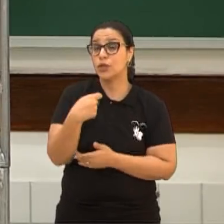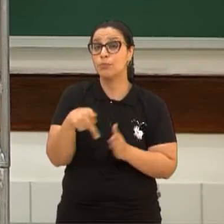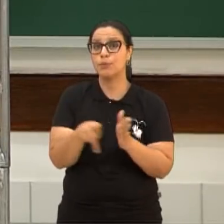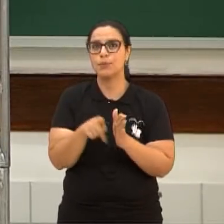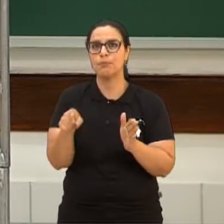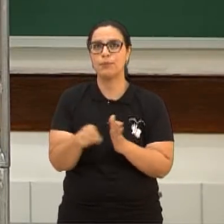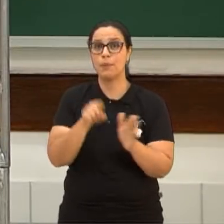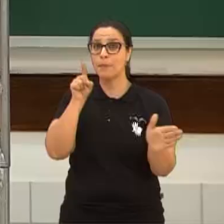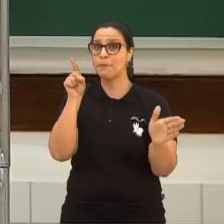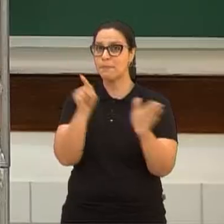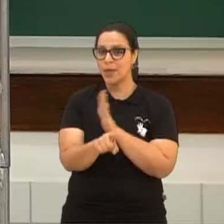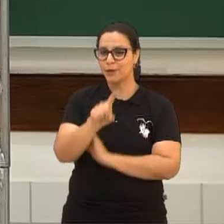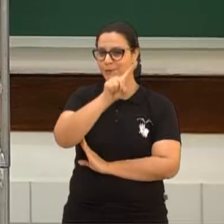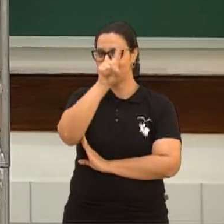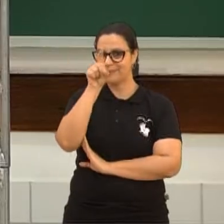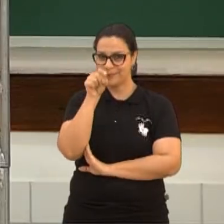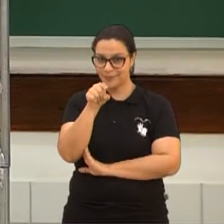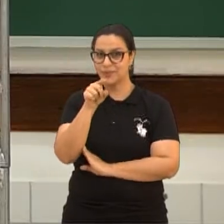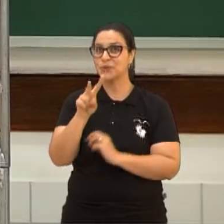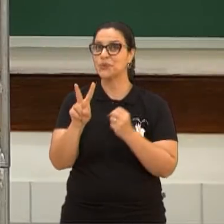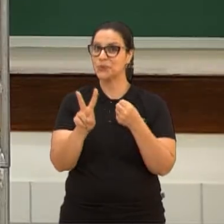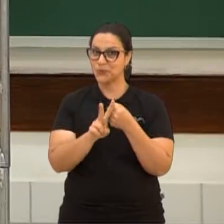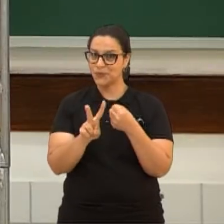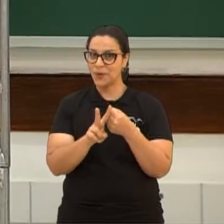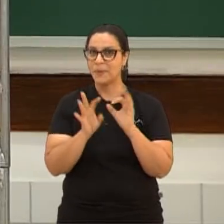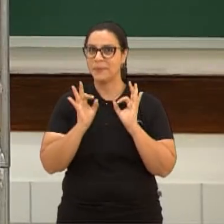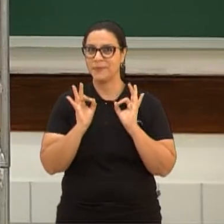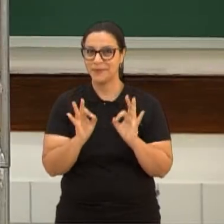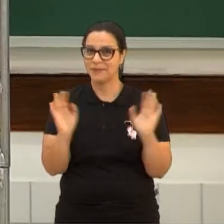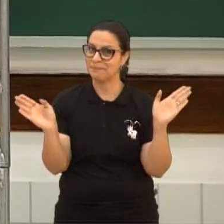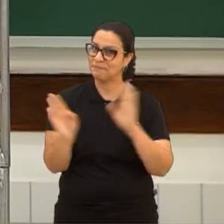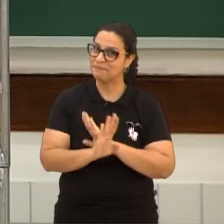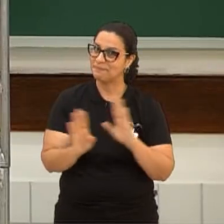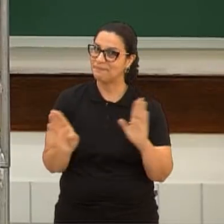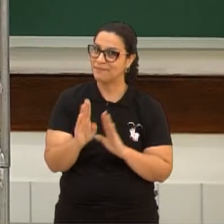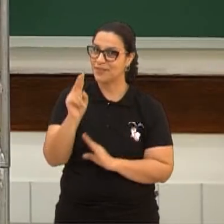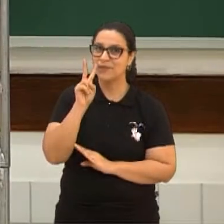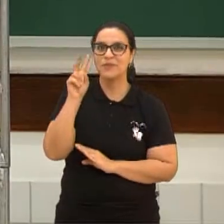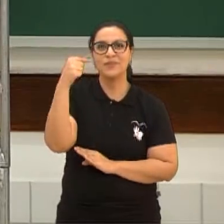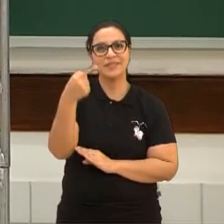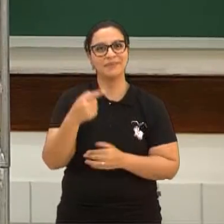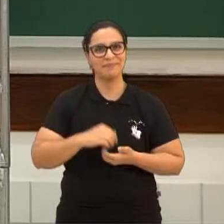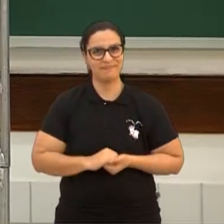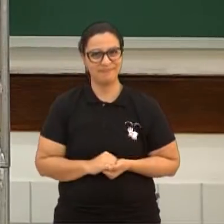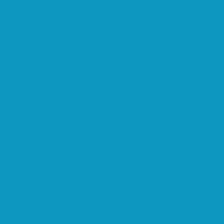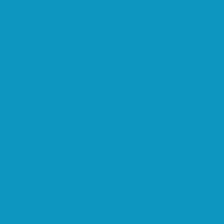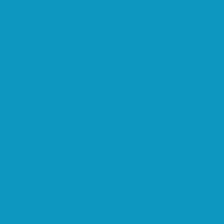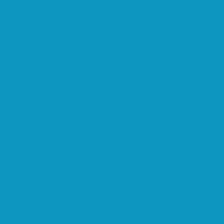forma interrogativa do present continuous. Bye, bye. See you.